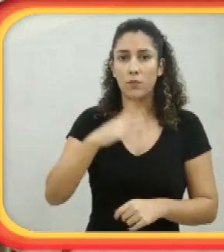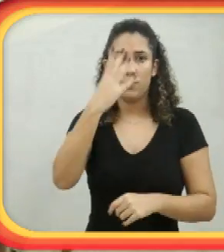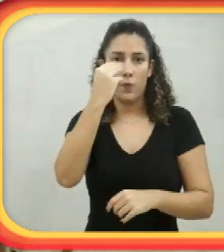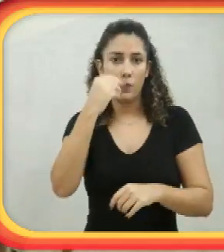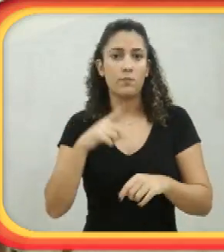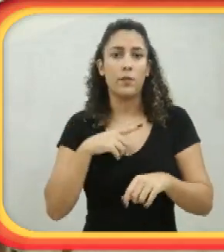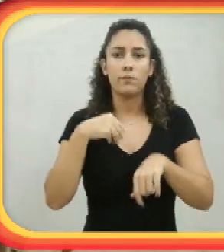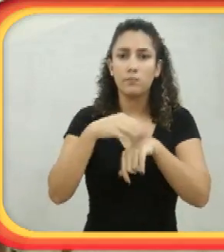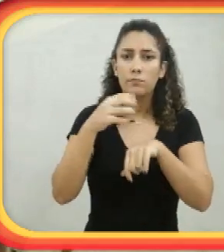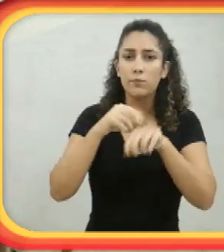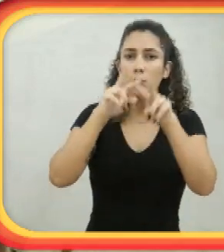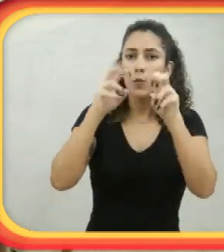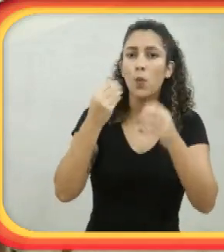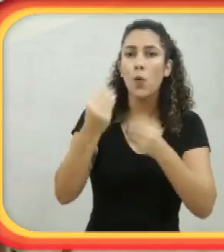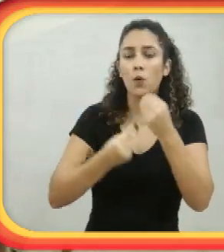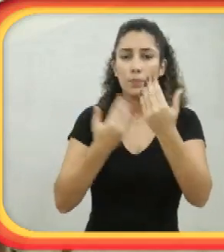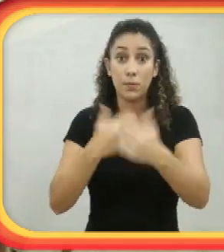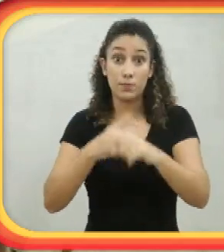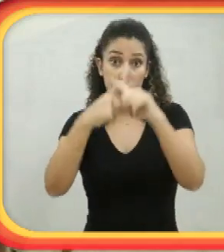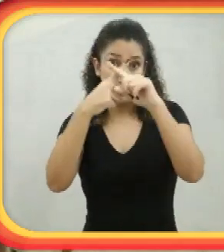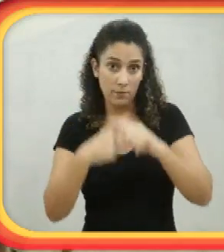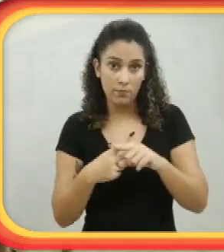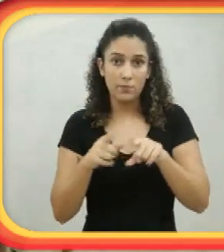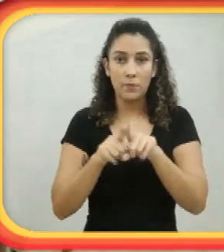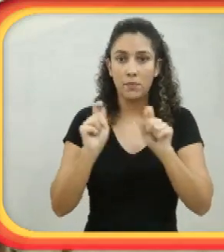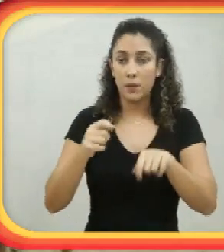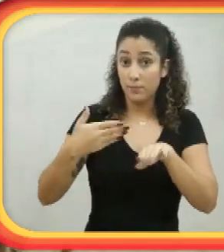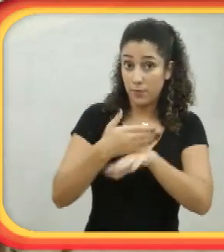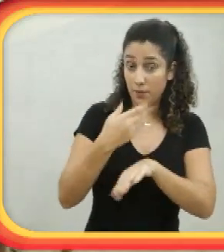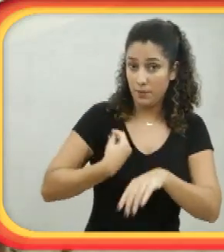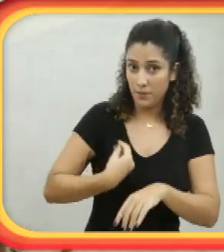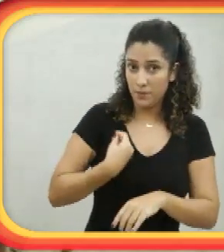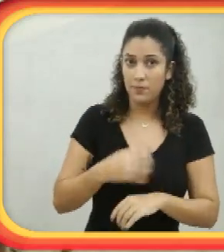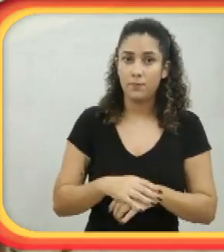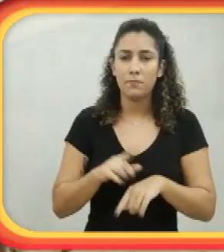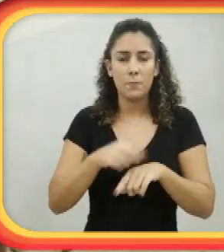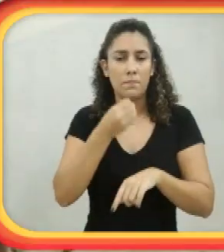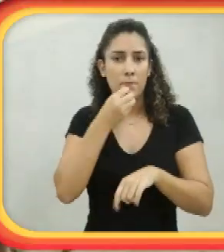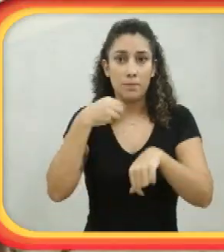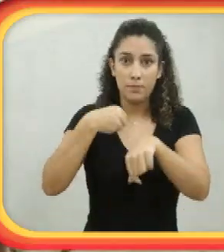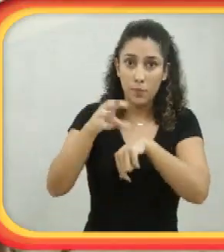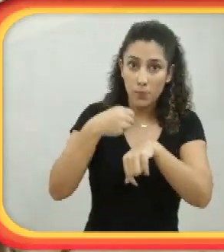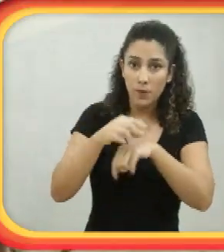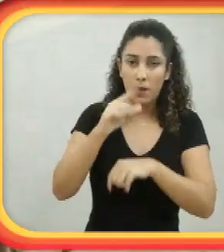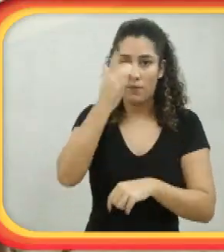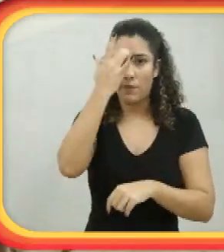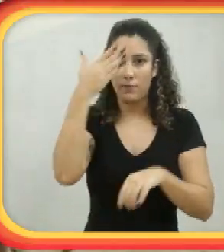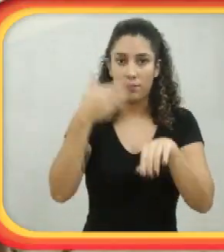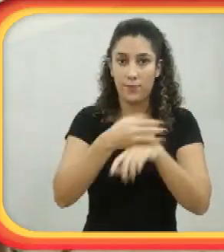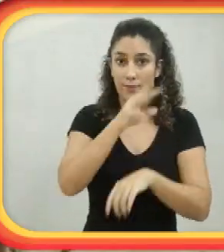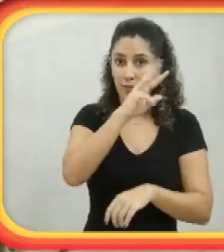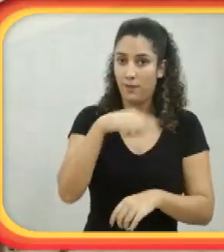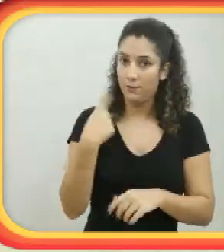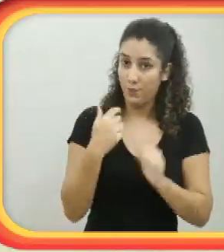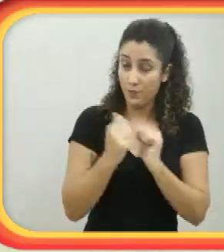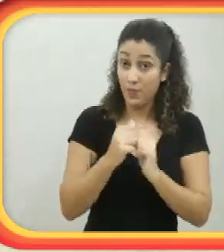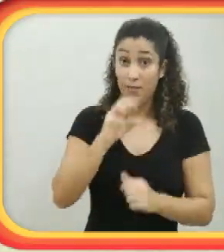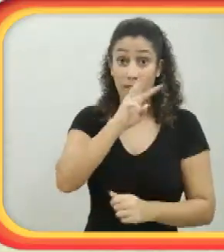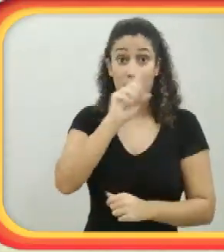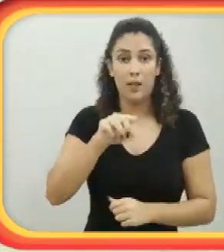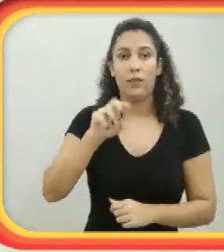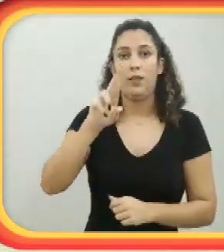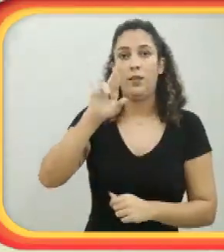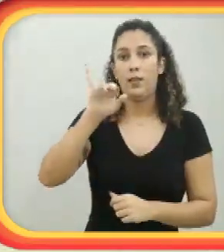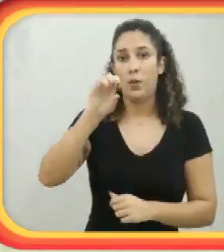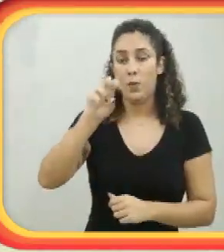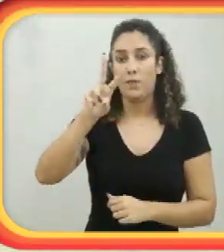tem informações dizendo sobre as provas, as competições que eles participam. É bem informativo e é fácil entrar em acesso com a gente.